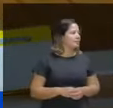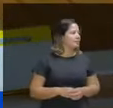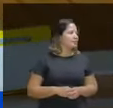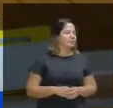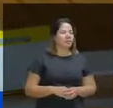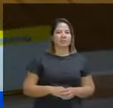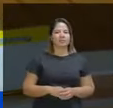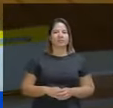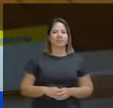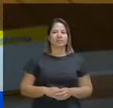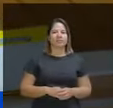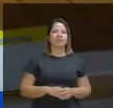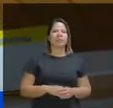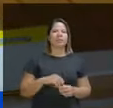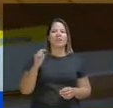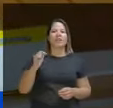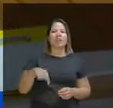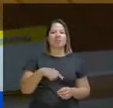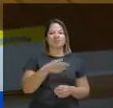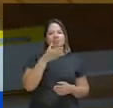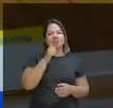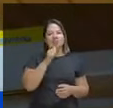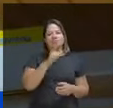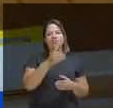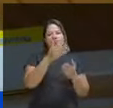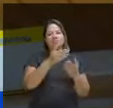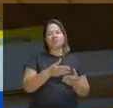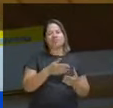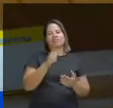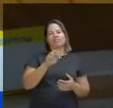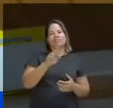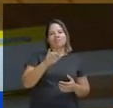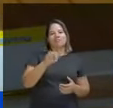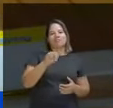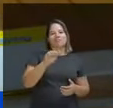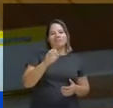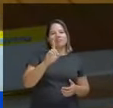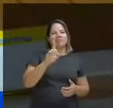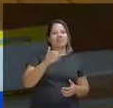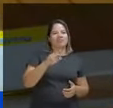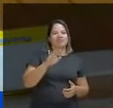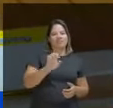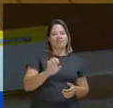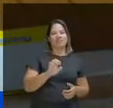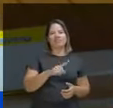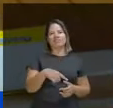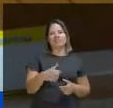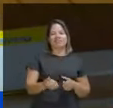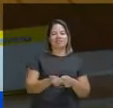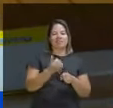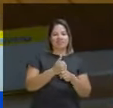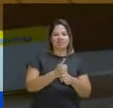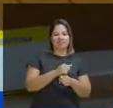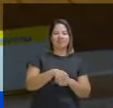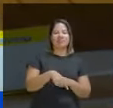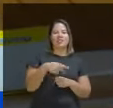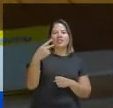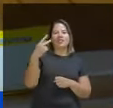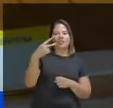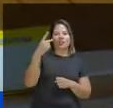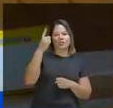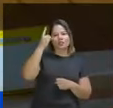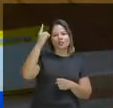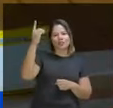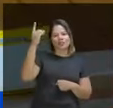Ariadne foi uma pessoa fundamental na nossa escola durante todo esse período. Depois que ela assumiu na condição de